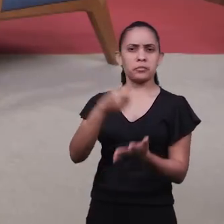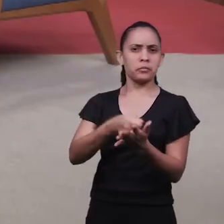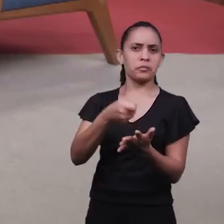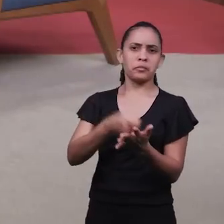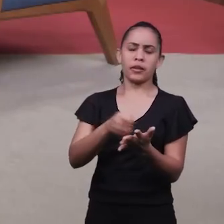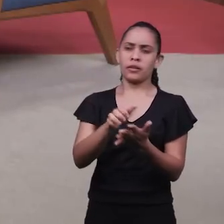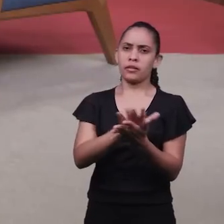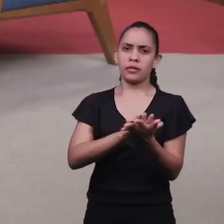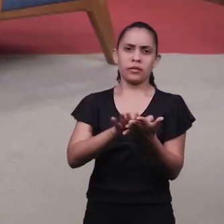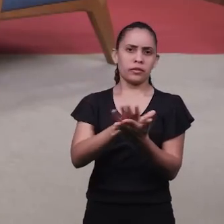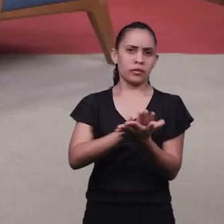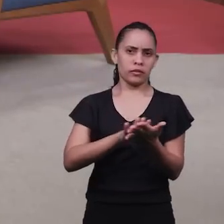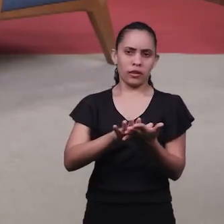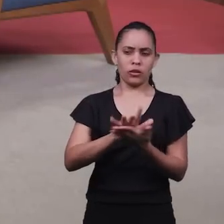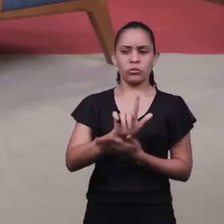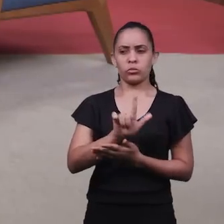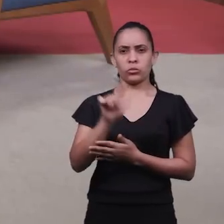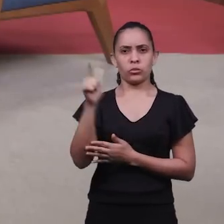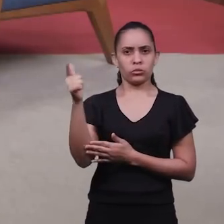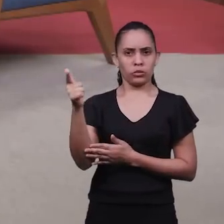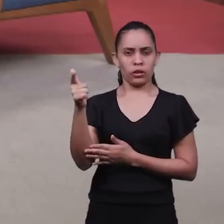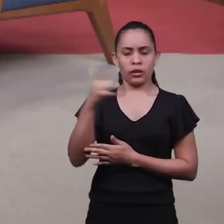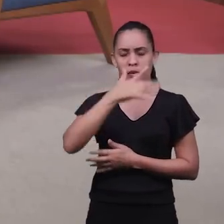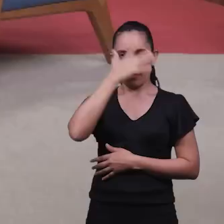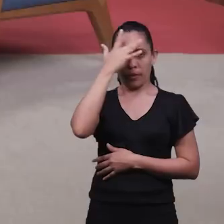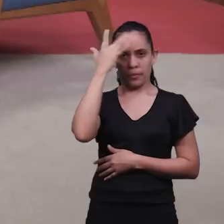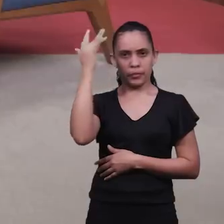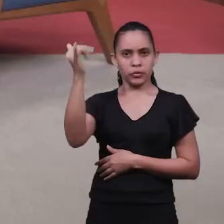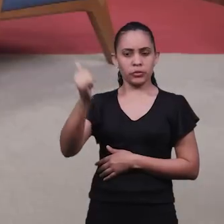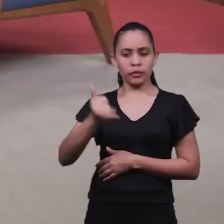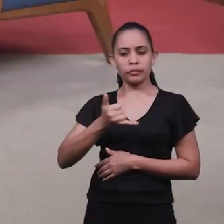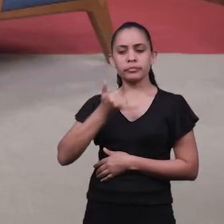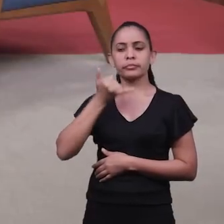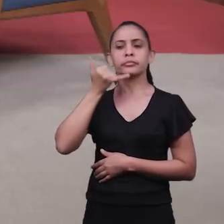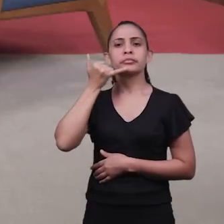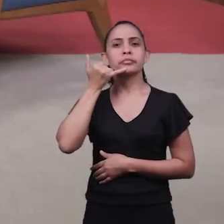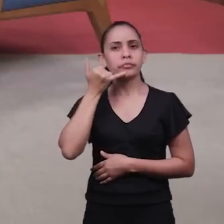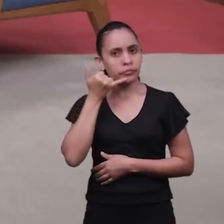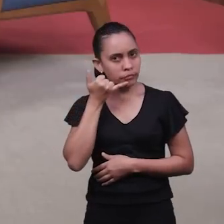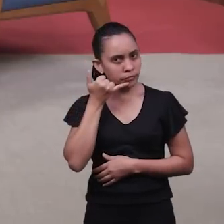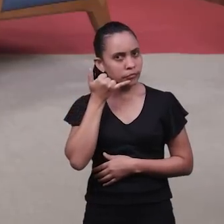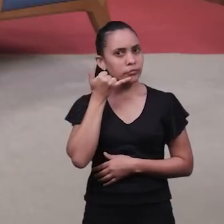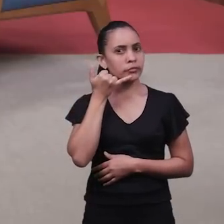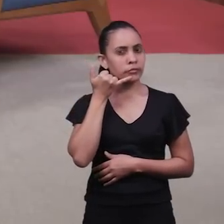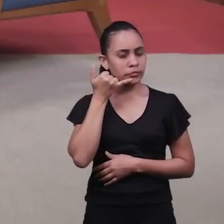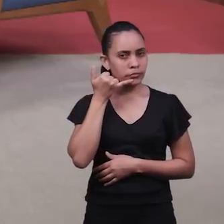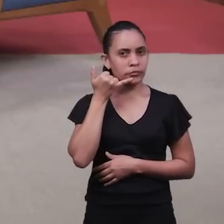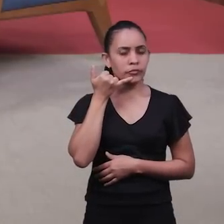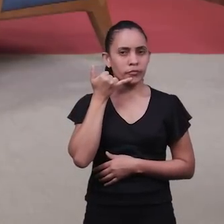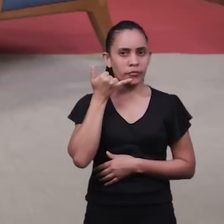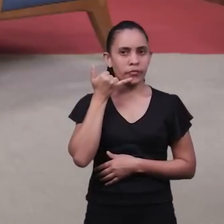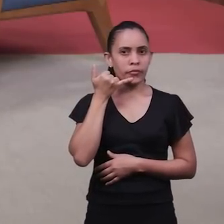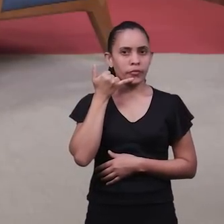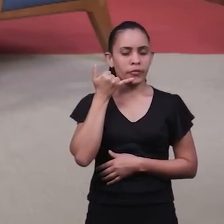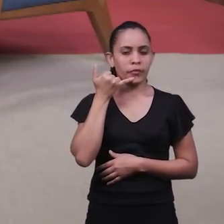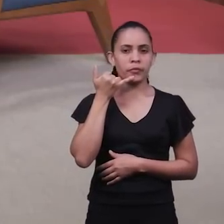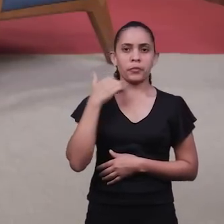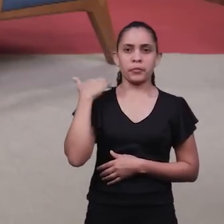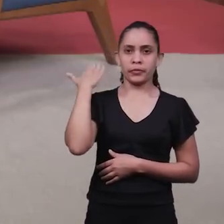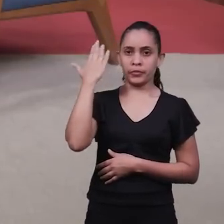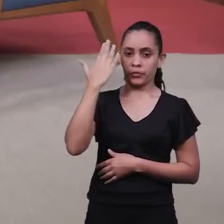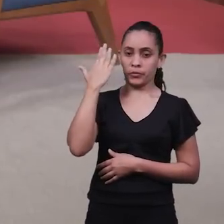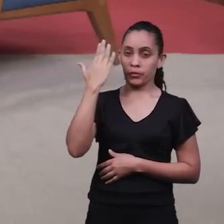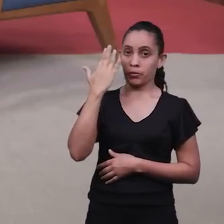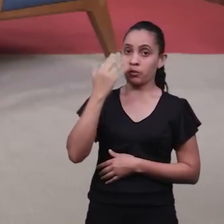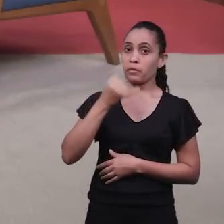vai pagar nada por ela. Do outro lado da linha, alguém vai te atender, vai ouvir o que você tem a dizer, vai transmitir uma palavra da